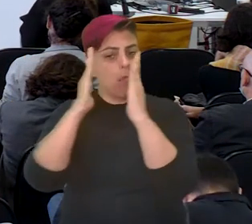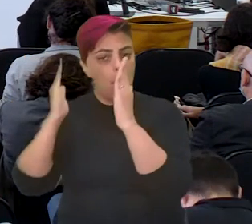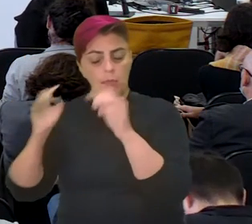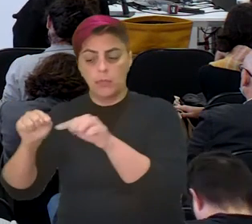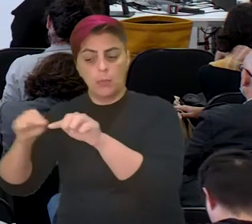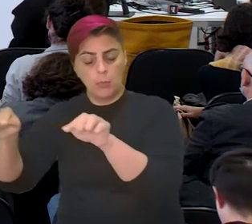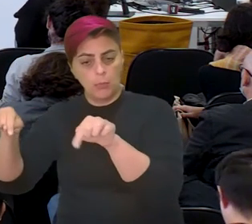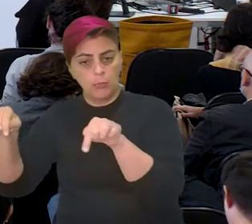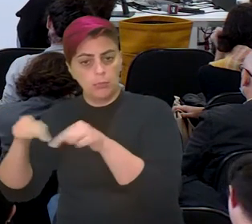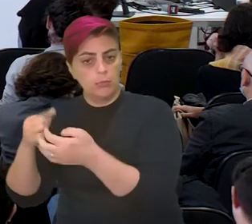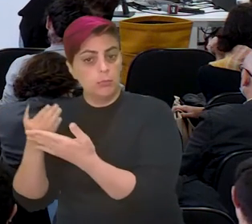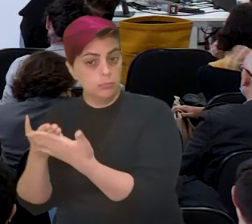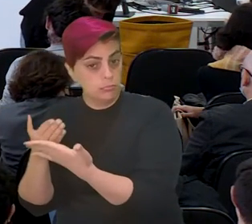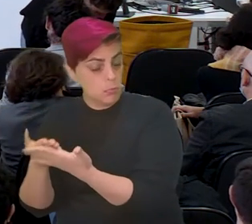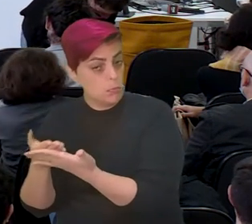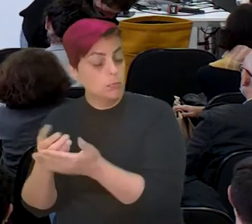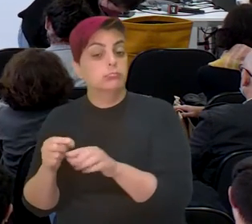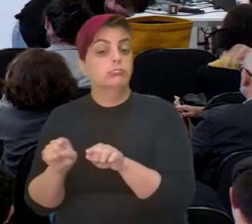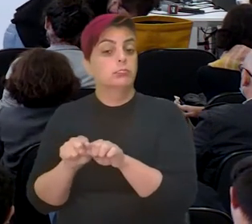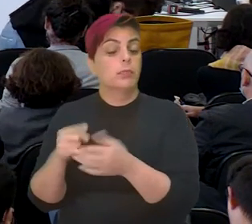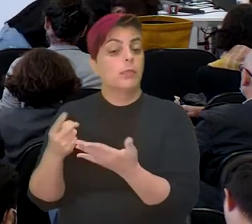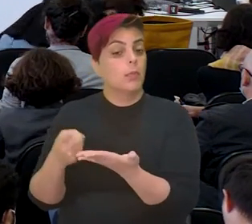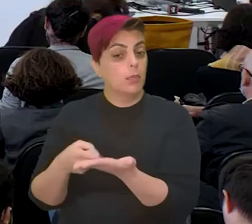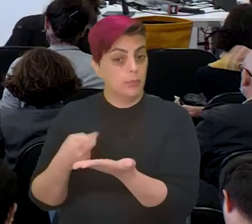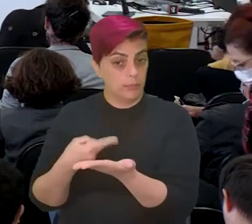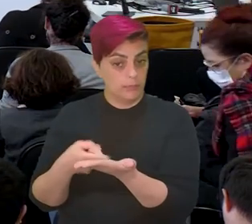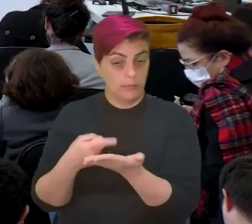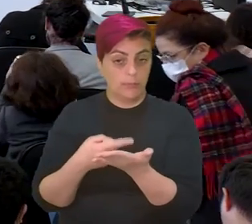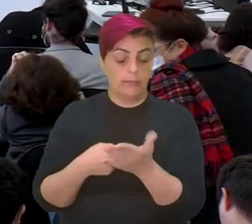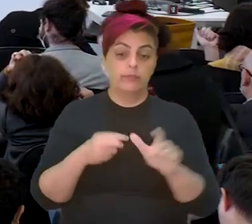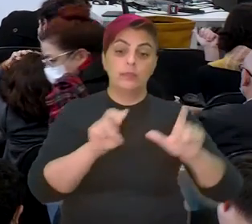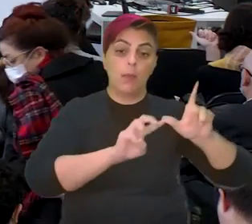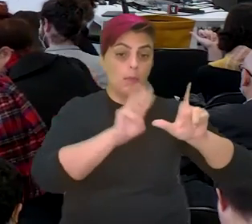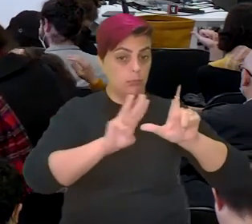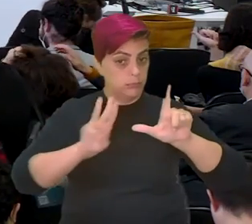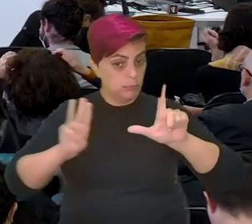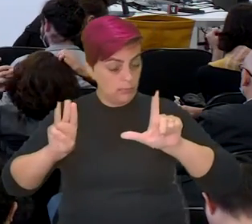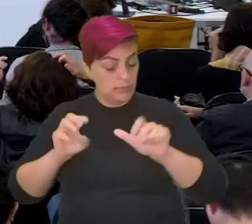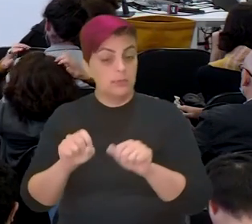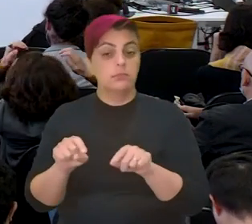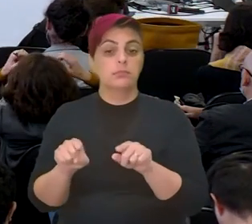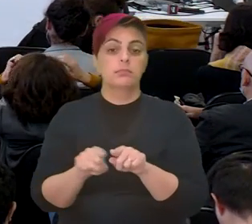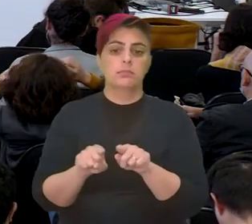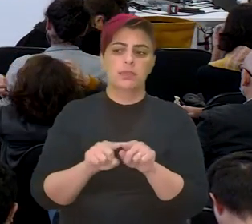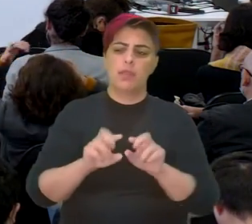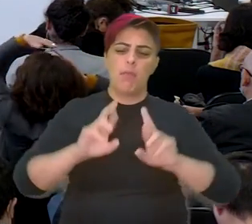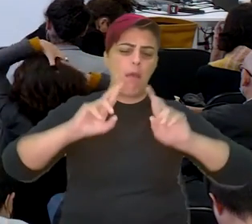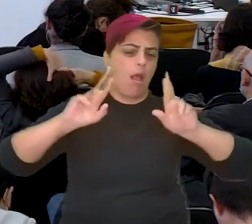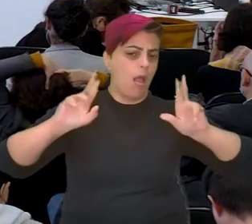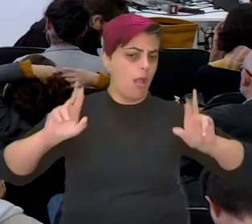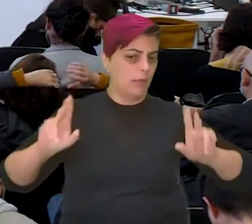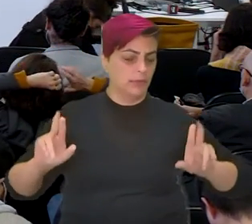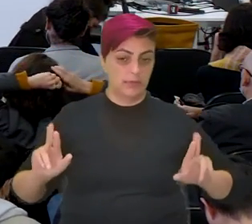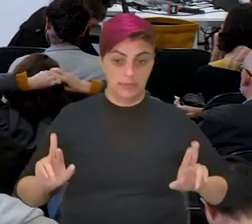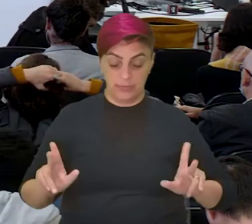para estudos, uma revista. Em nosso site e uma programação bastante